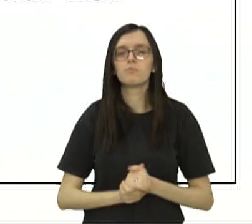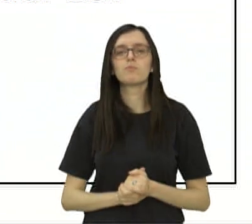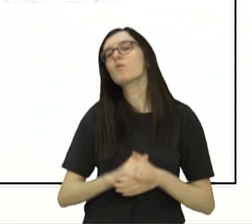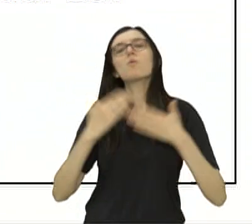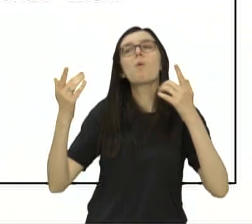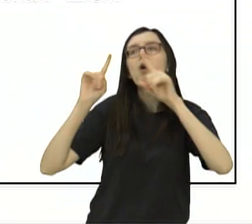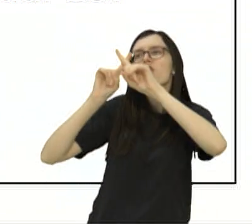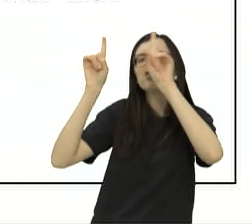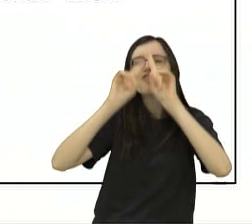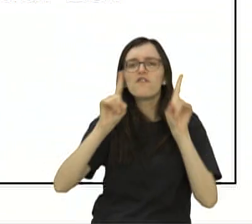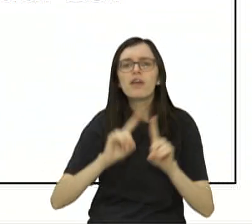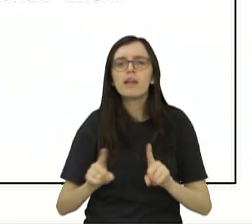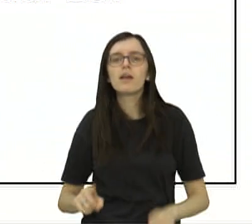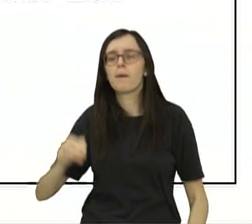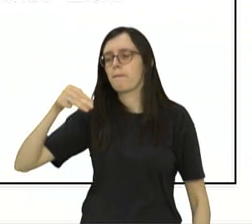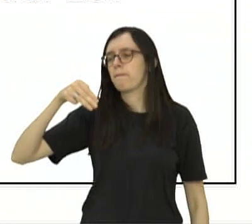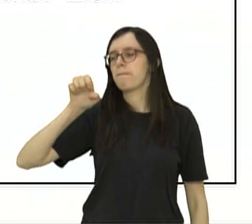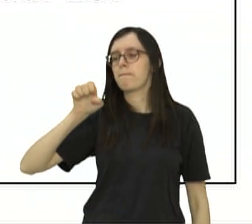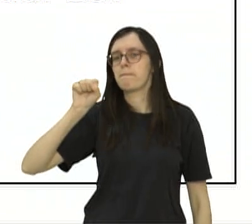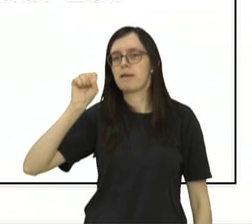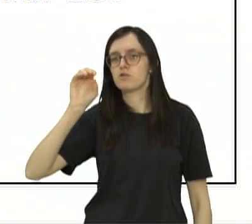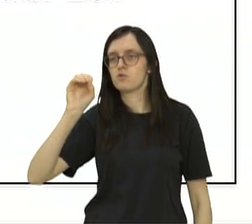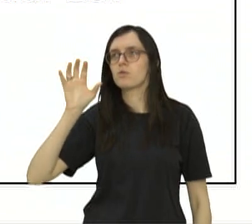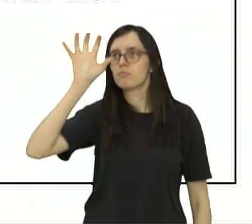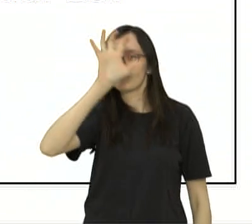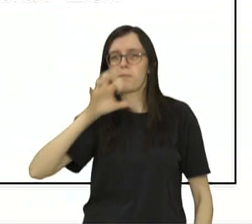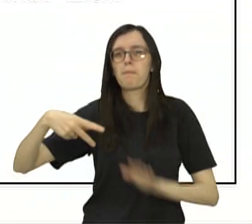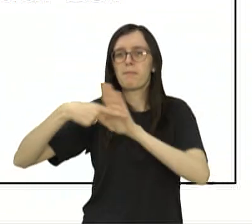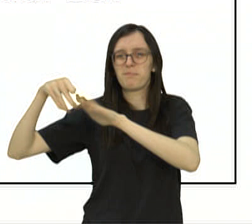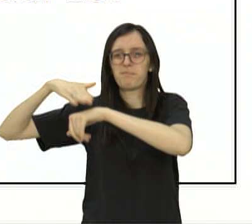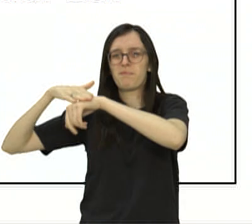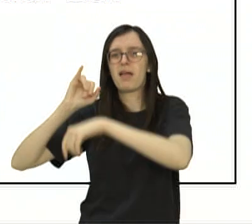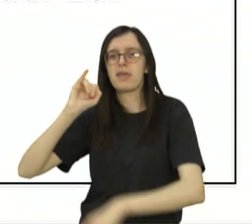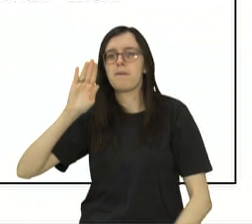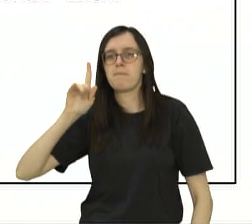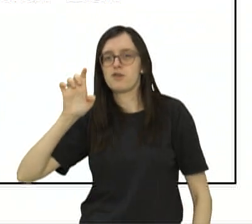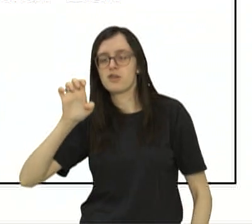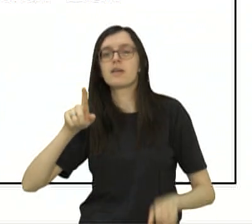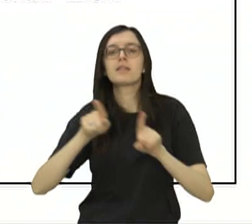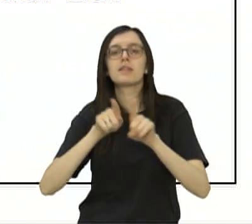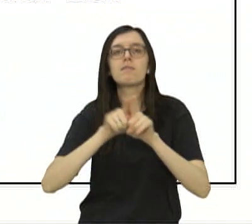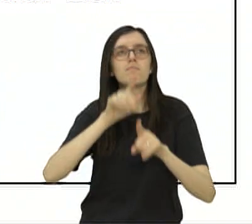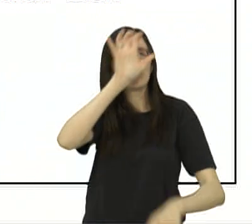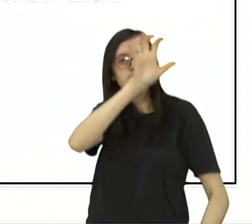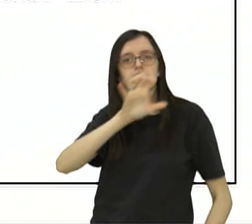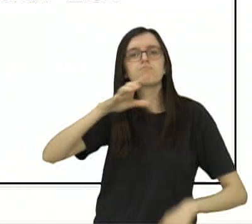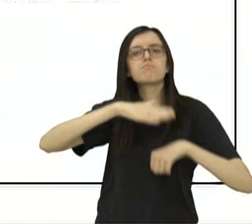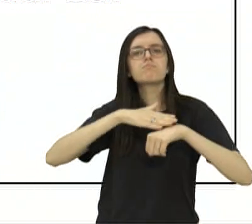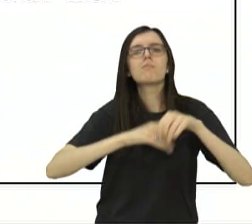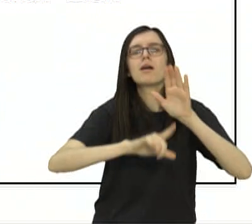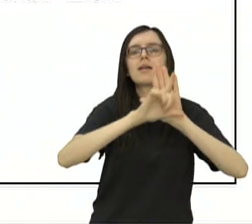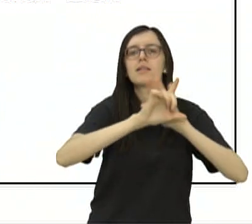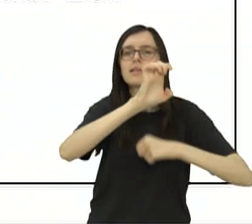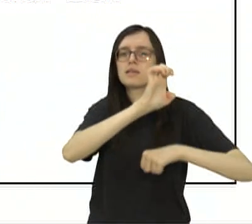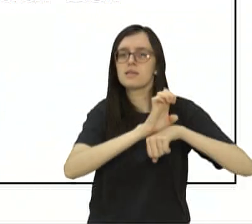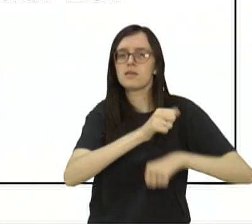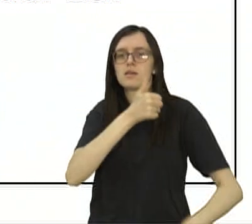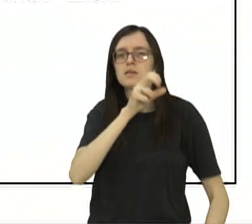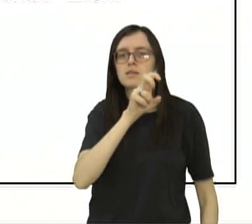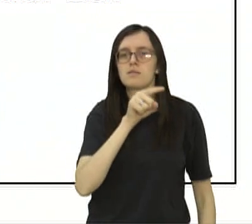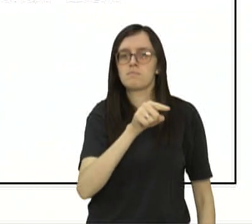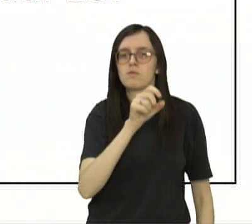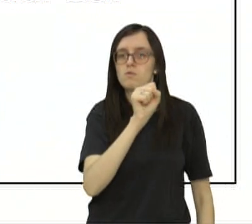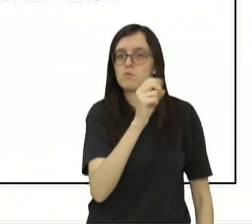a diferença nas mesorregiões proposta pelo IBGE e mesorregiões proposta pela Lei Estadual